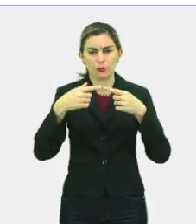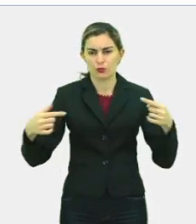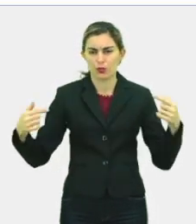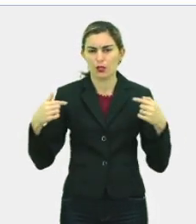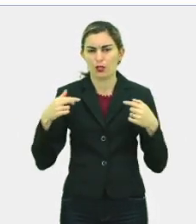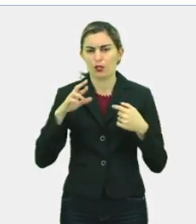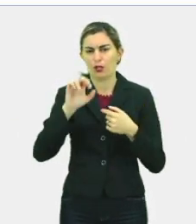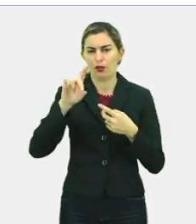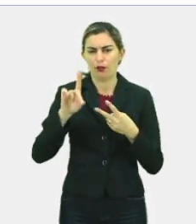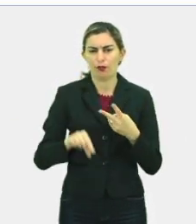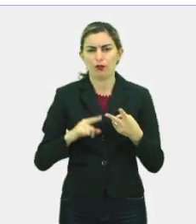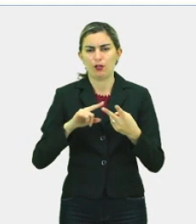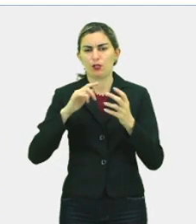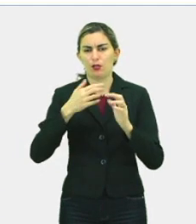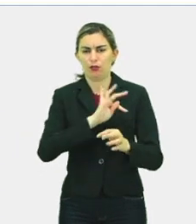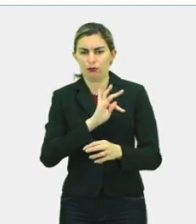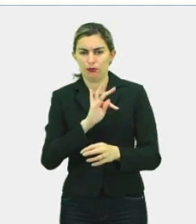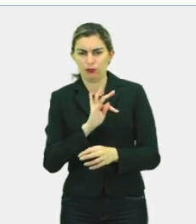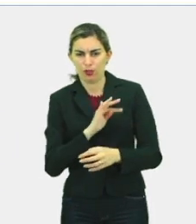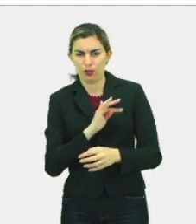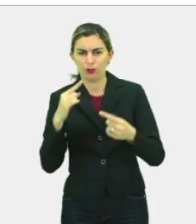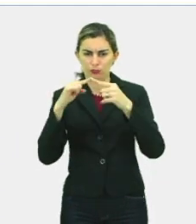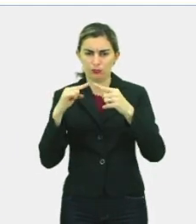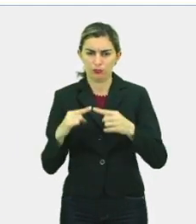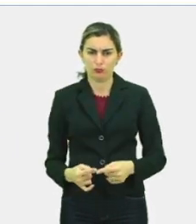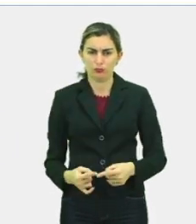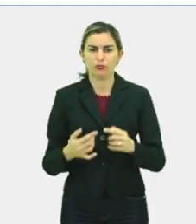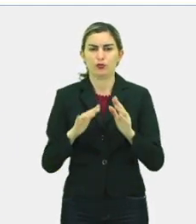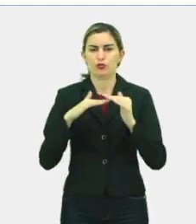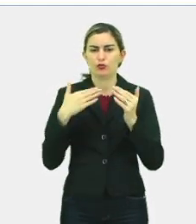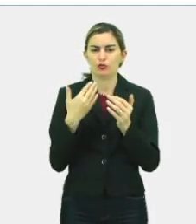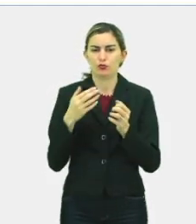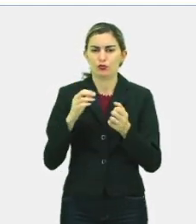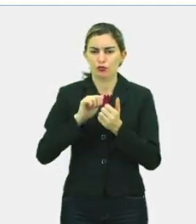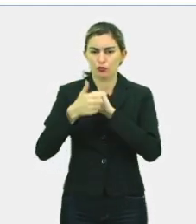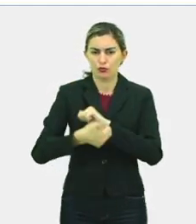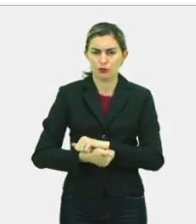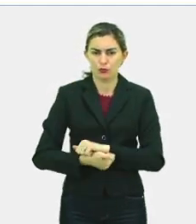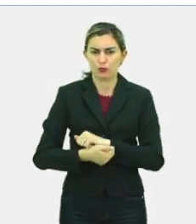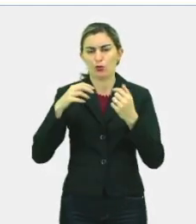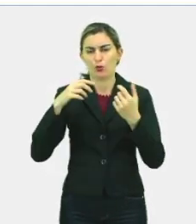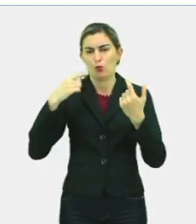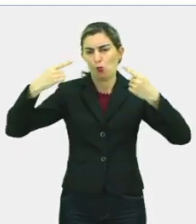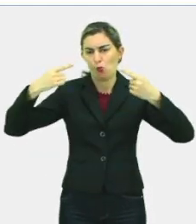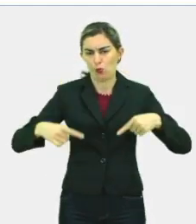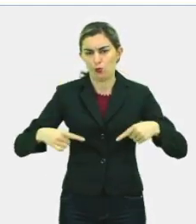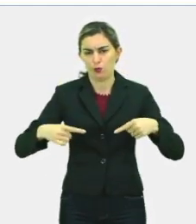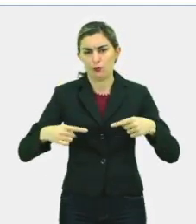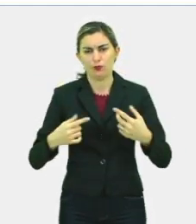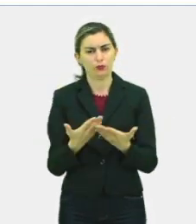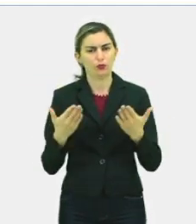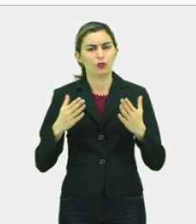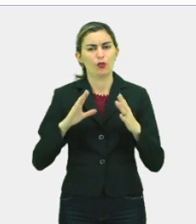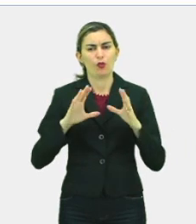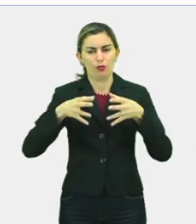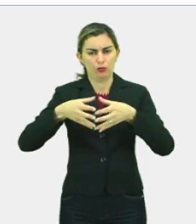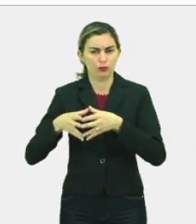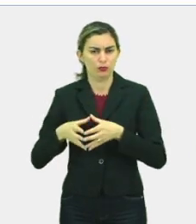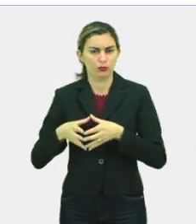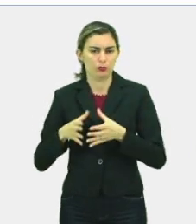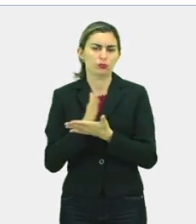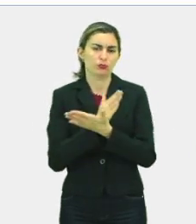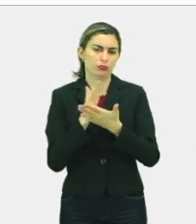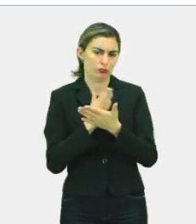e parede, esportes técnicos combinatórios e esportes de combate. E nos